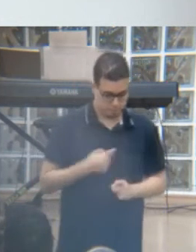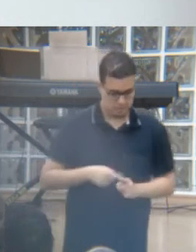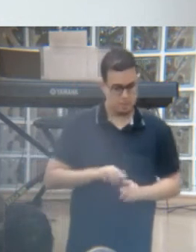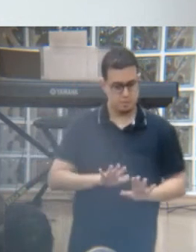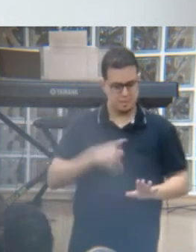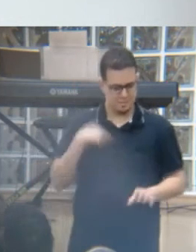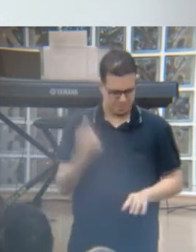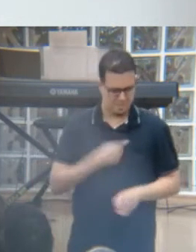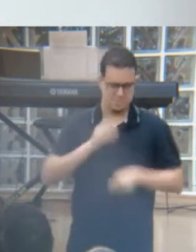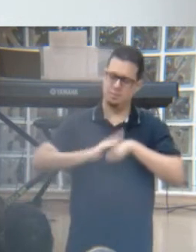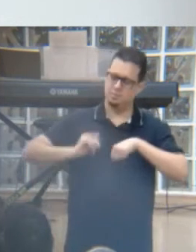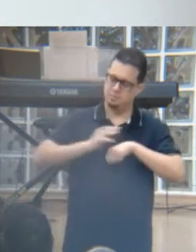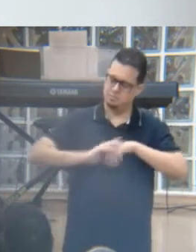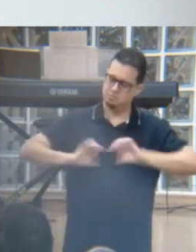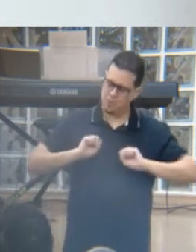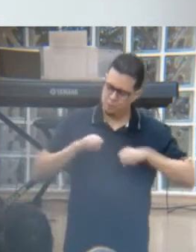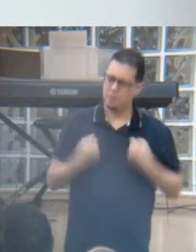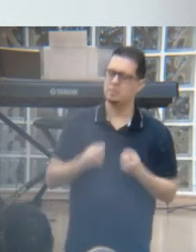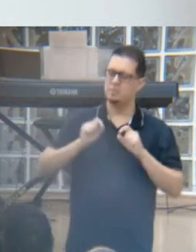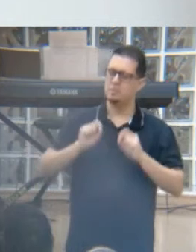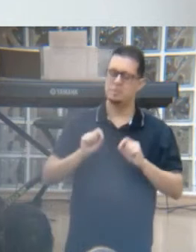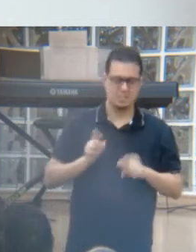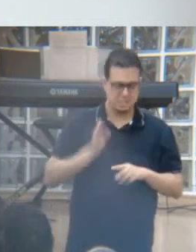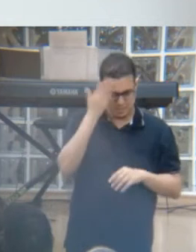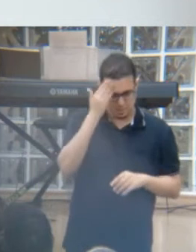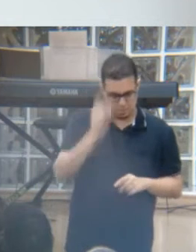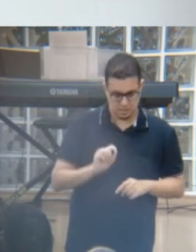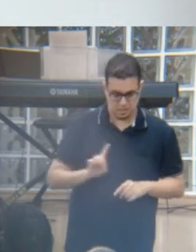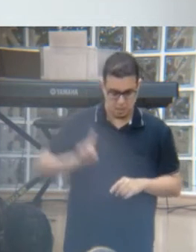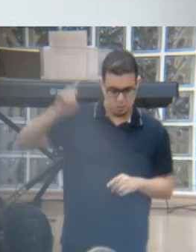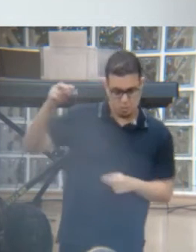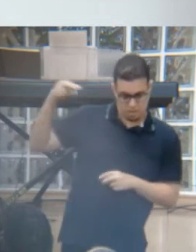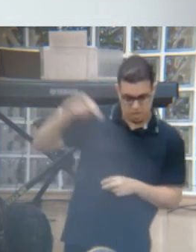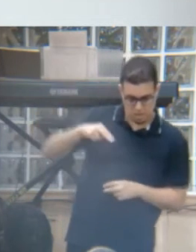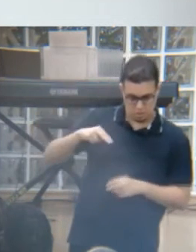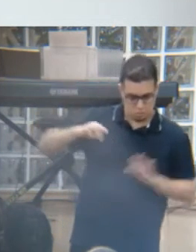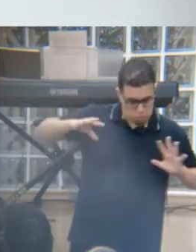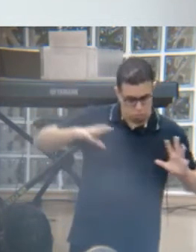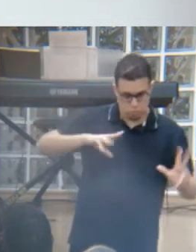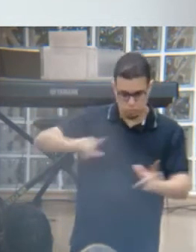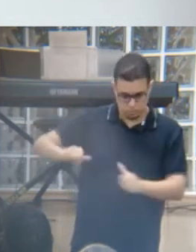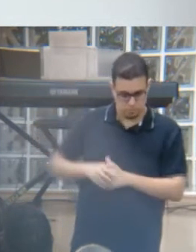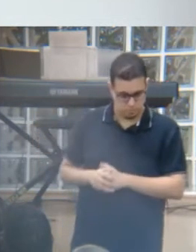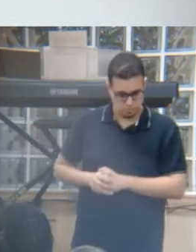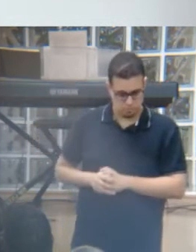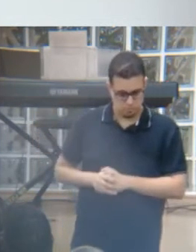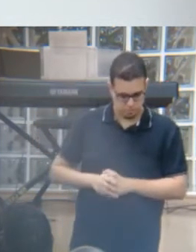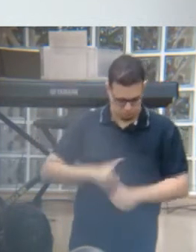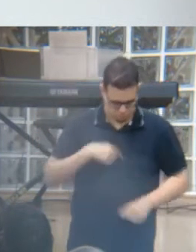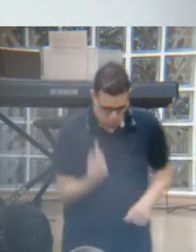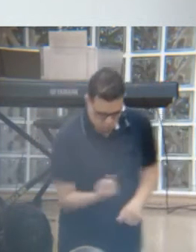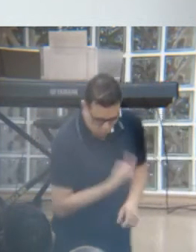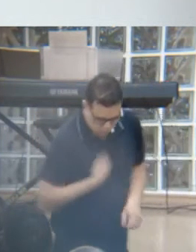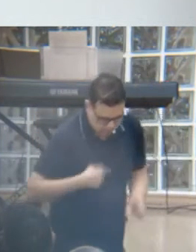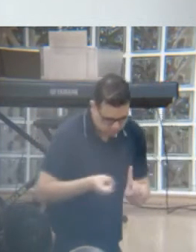quê? Saber que Deus está olhando todas as coisas. Não compete a nós a vingança. Ao